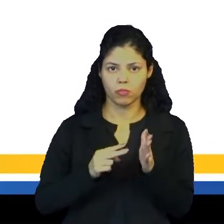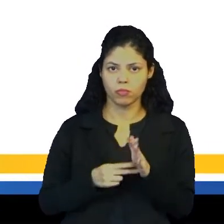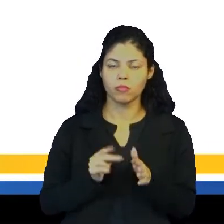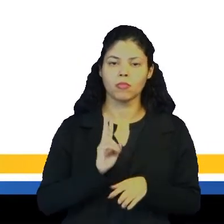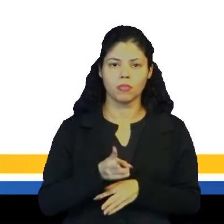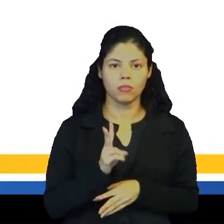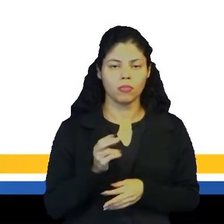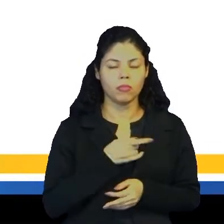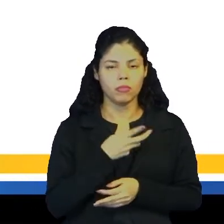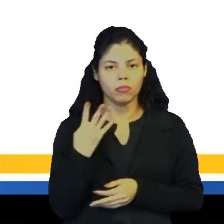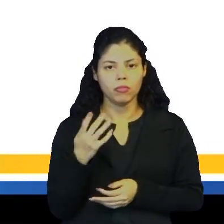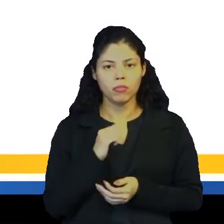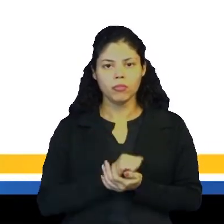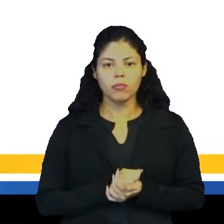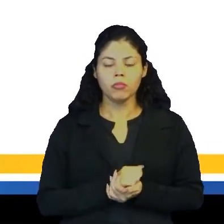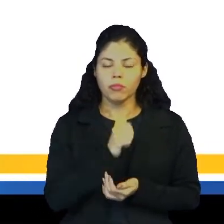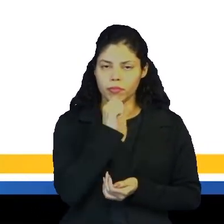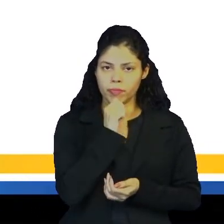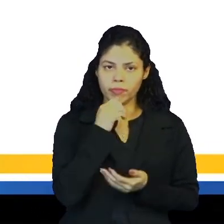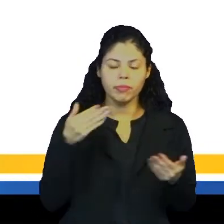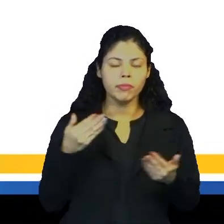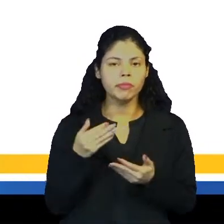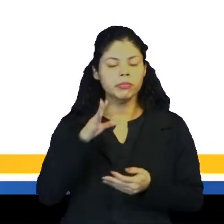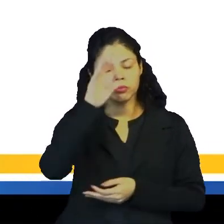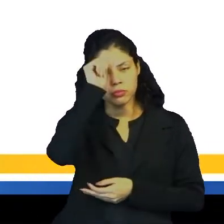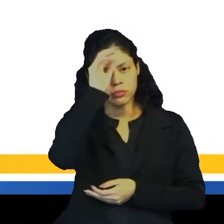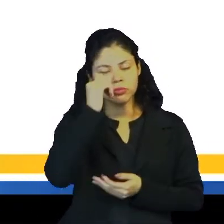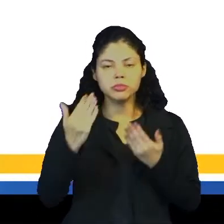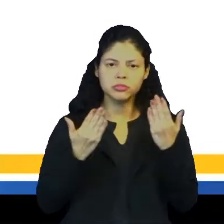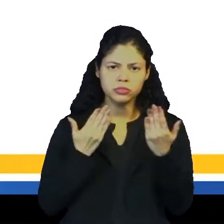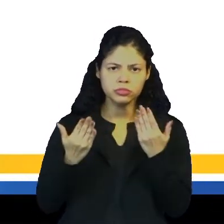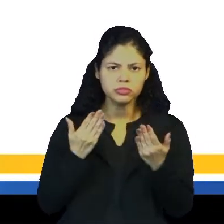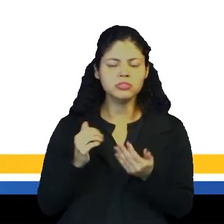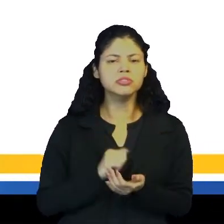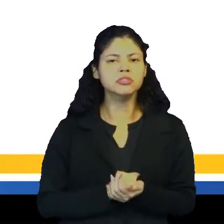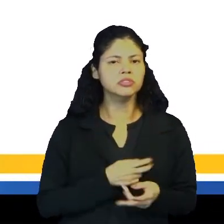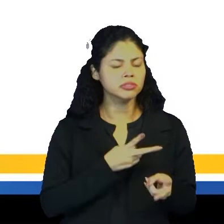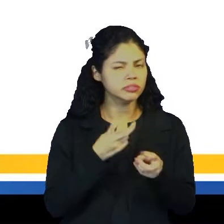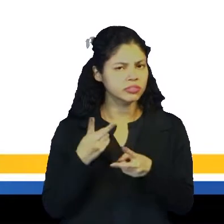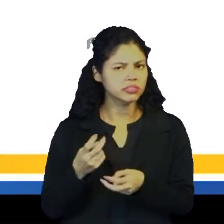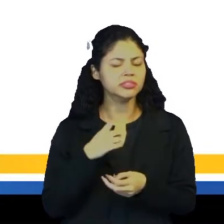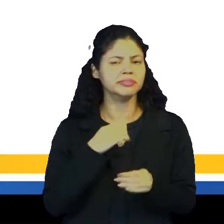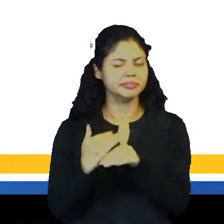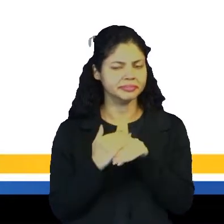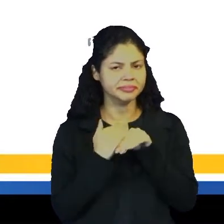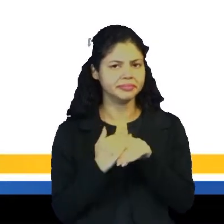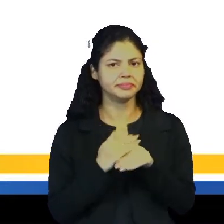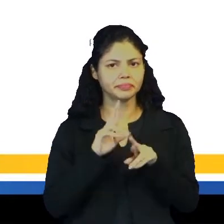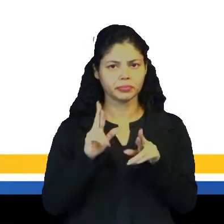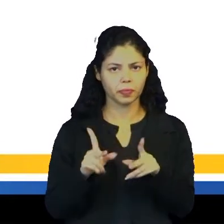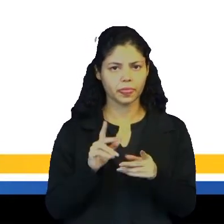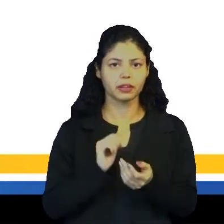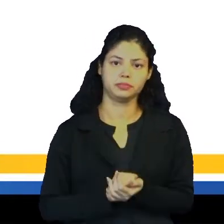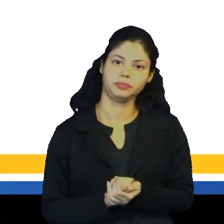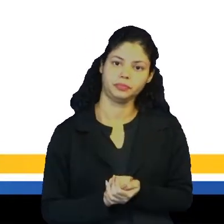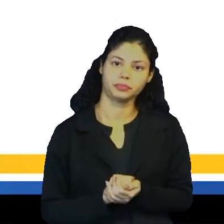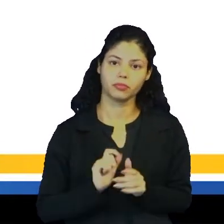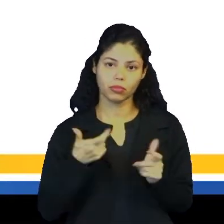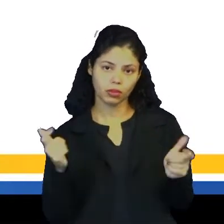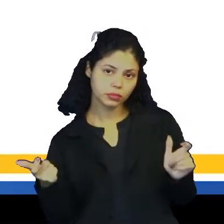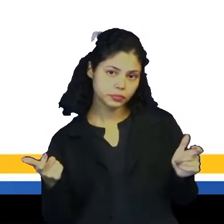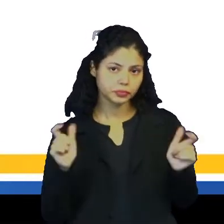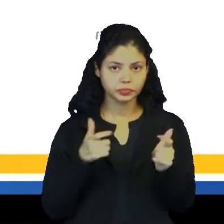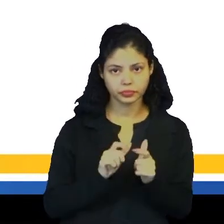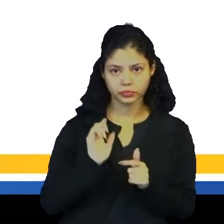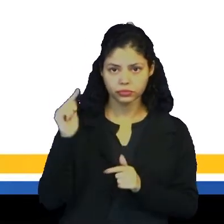mesma quantidade. E é isso que nós vamos aprender hoje, a comparar e verificar se elas são iguais, se são diferentes, se uma é maior